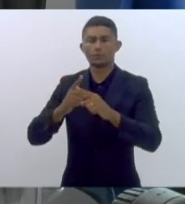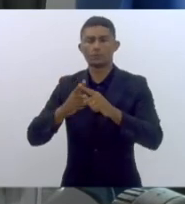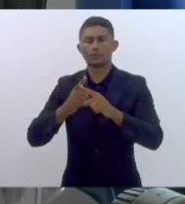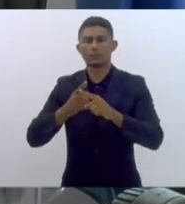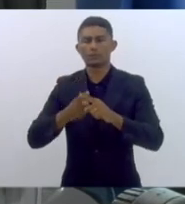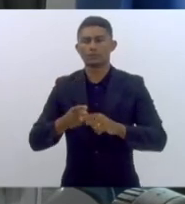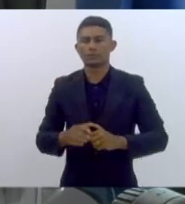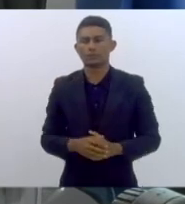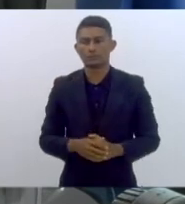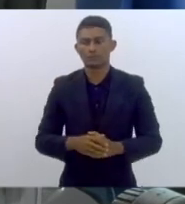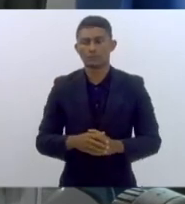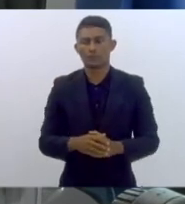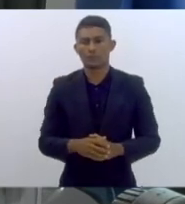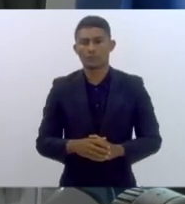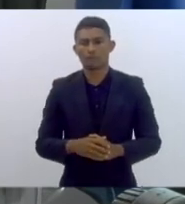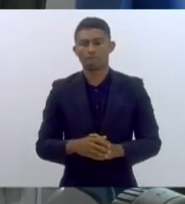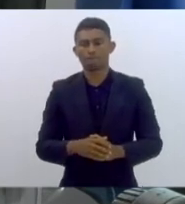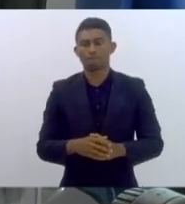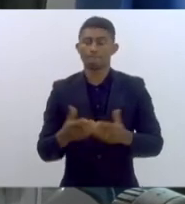em tese,